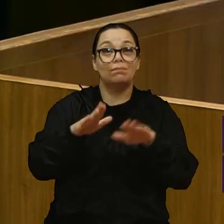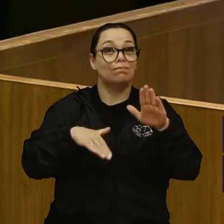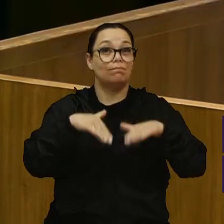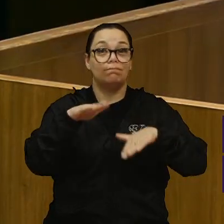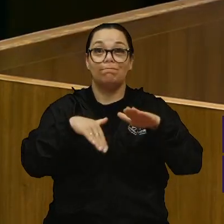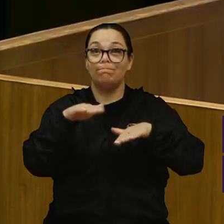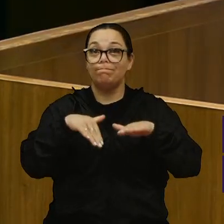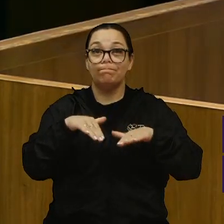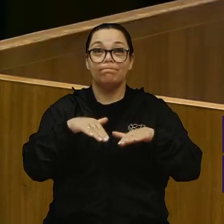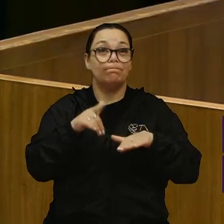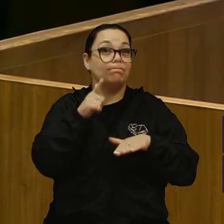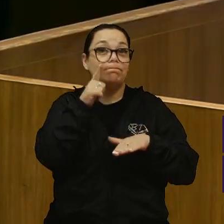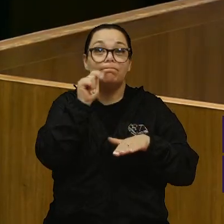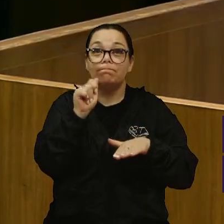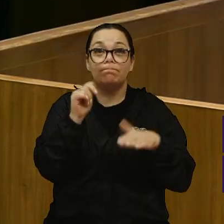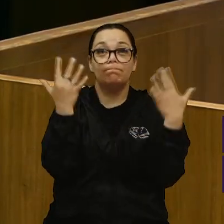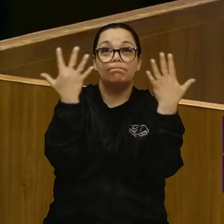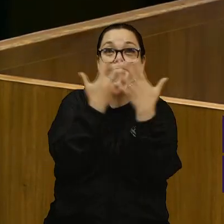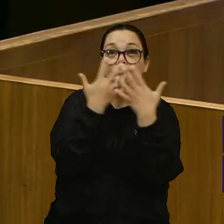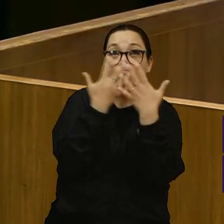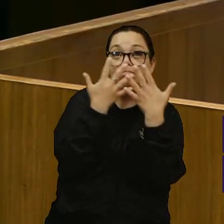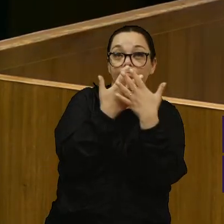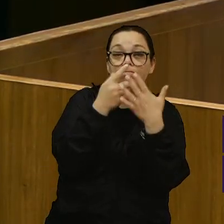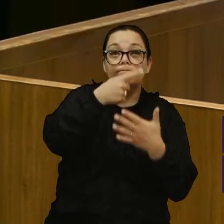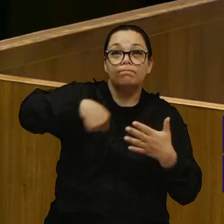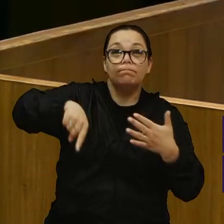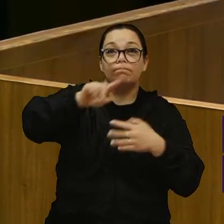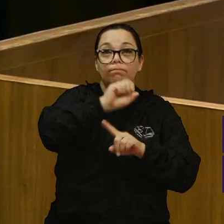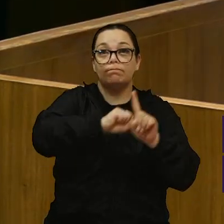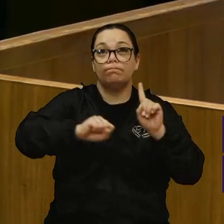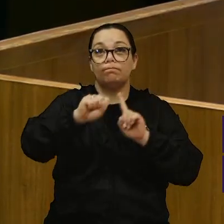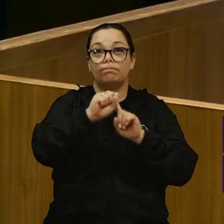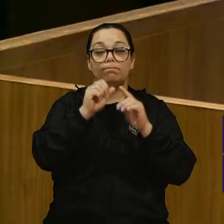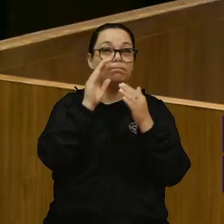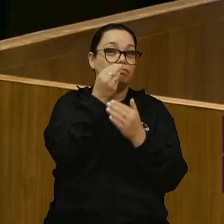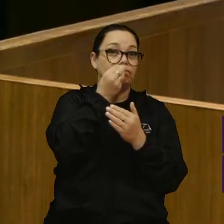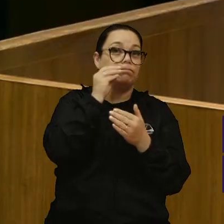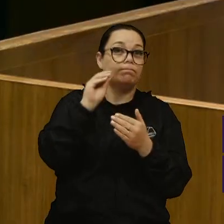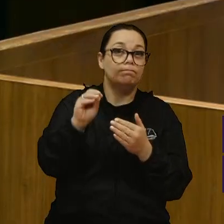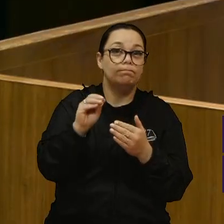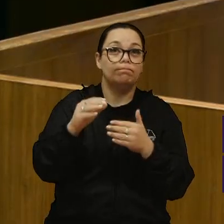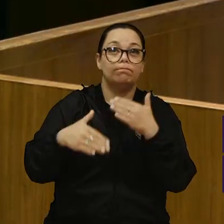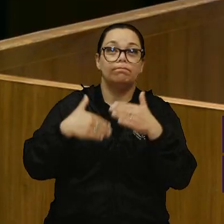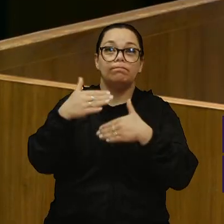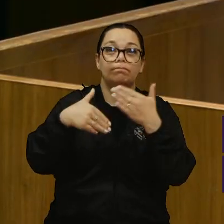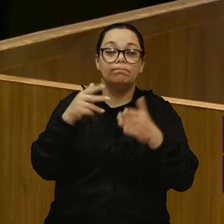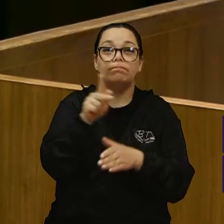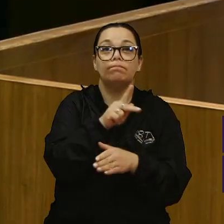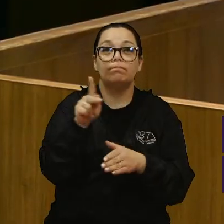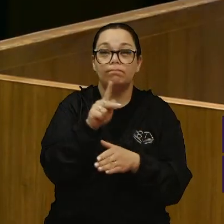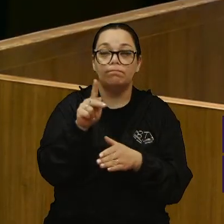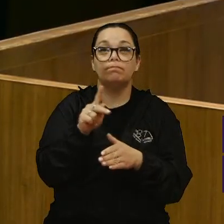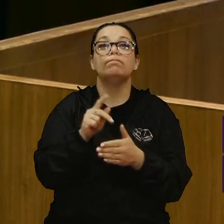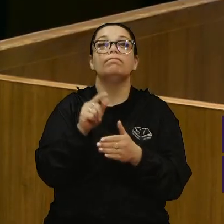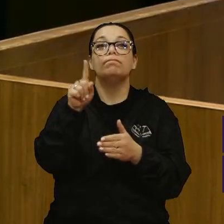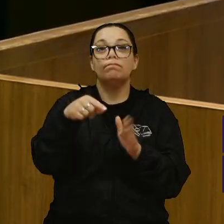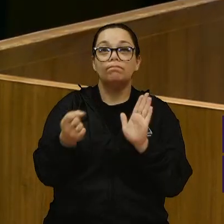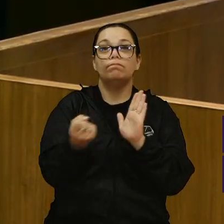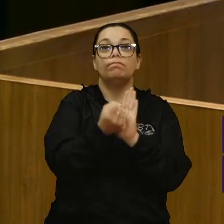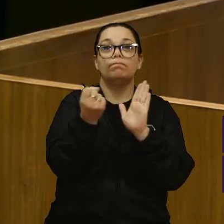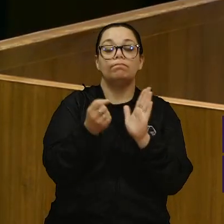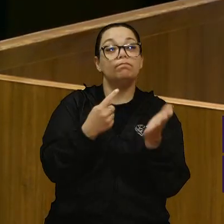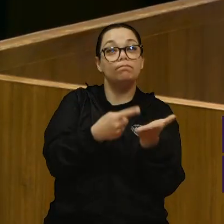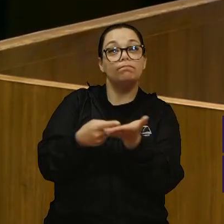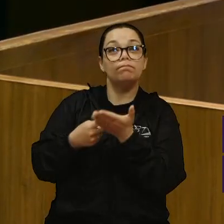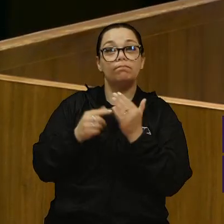é invisibilizado pela nossa sociedade. A trajetória da Ana Maria Paim Camardello é marcada pela